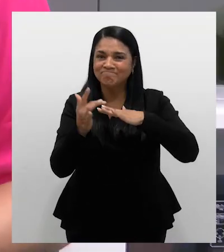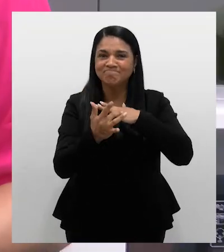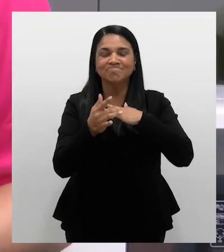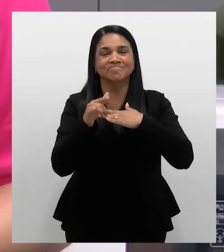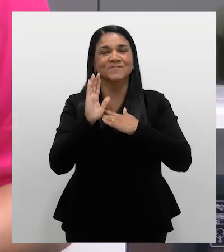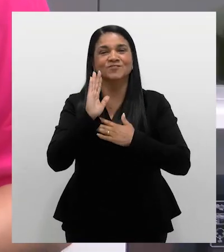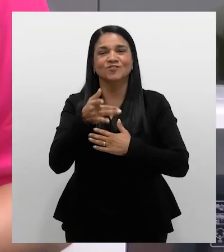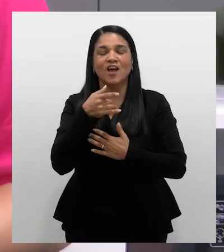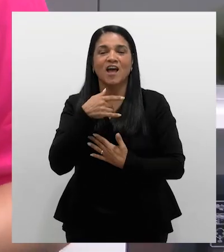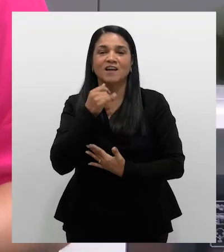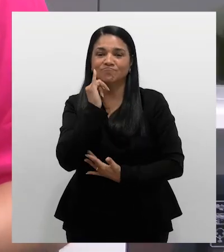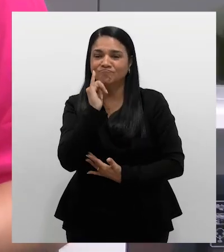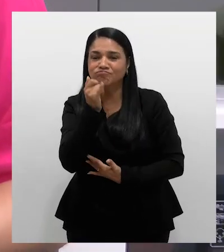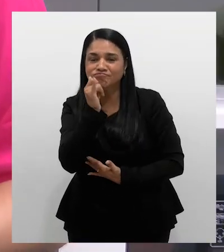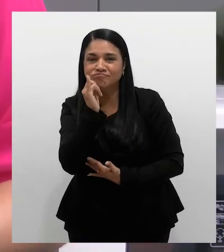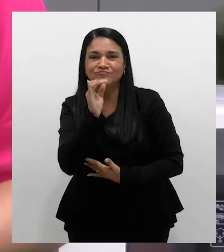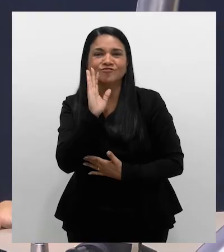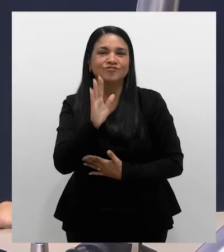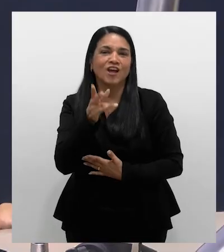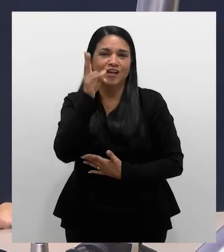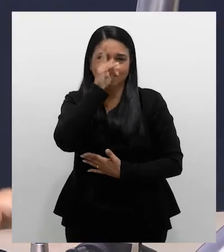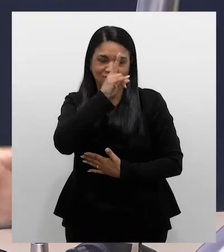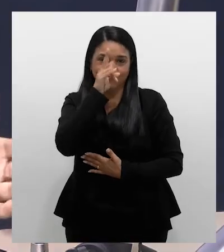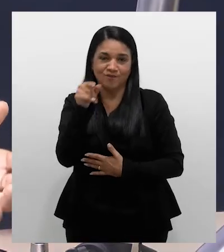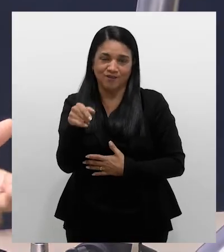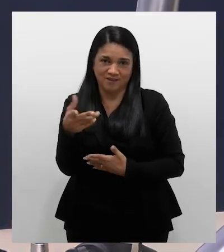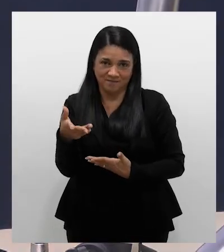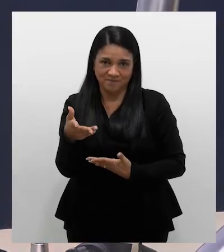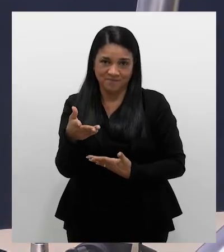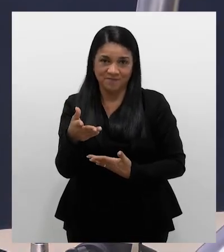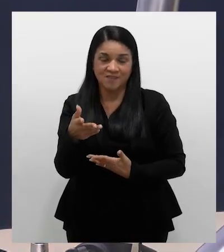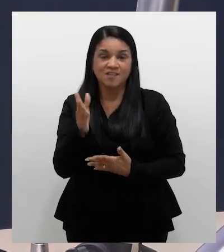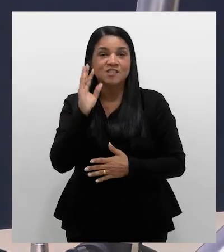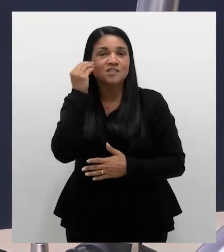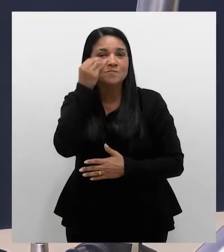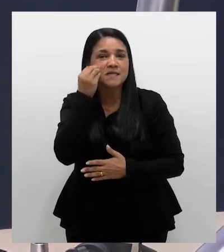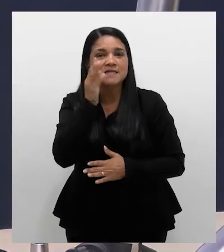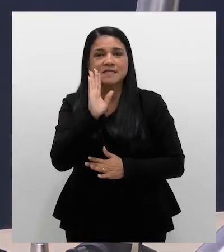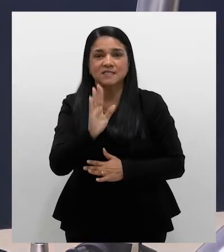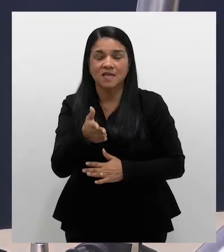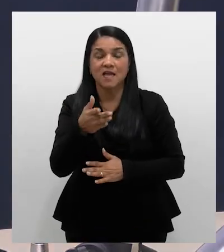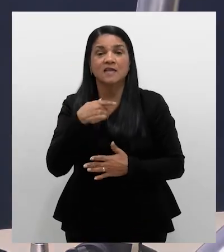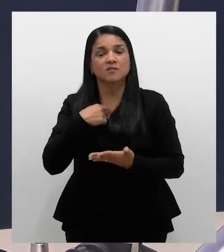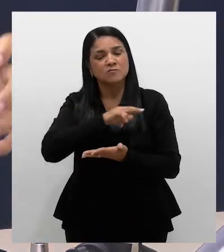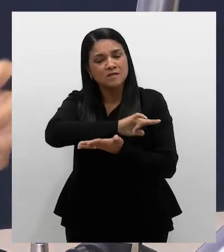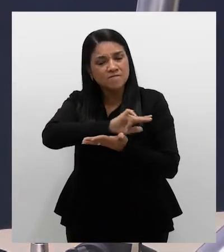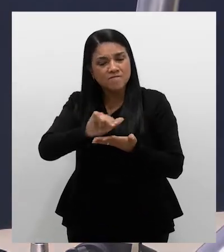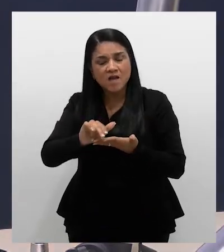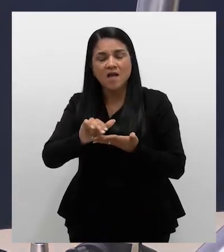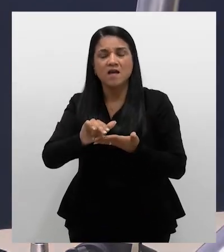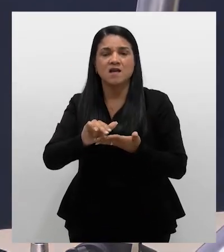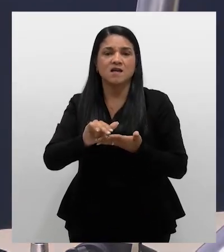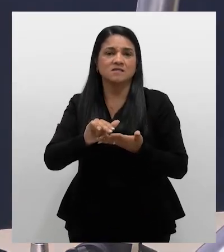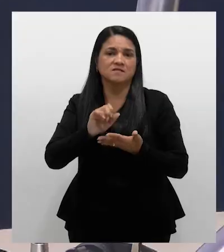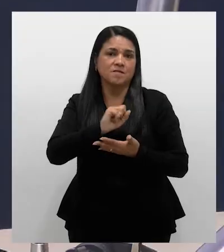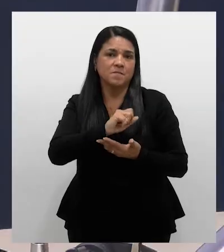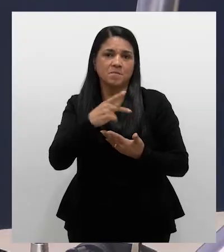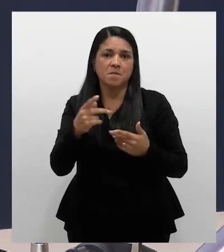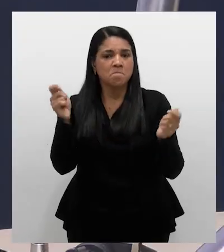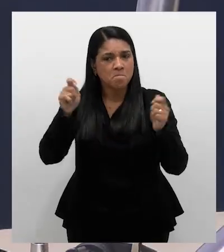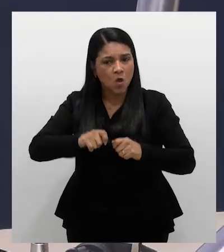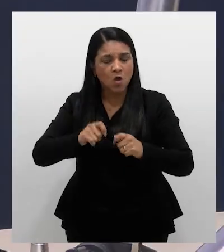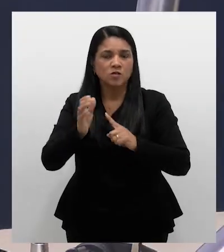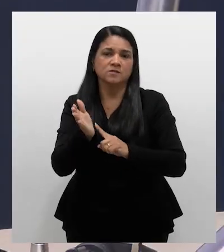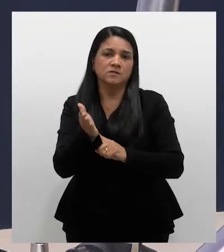no programinha amador que ela tinha. Então, o storytelling são várias são várias ferramentas que você pode usar no dia a